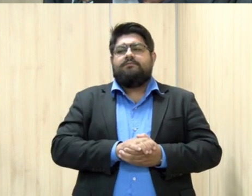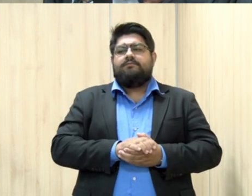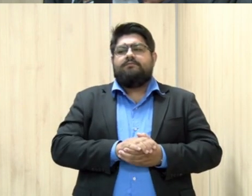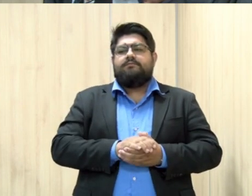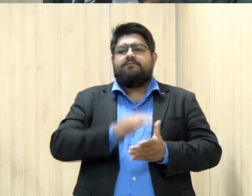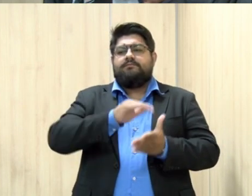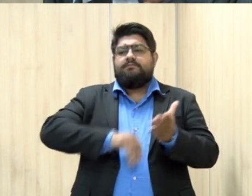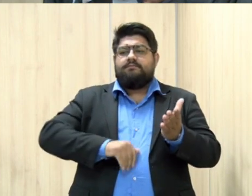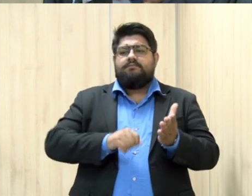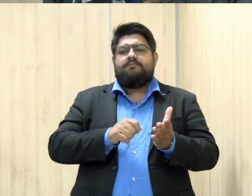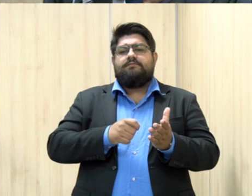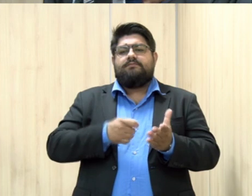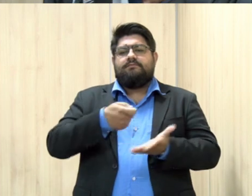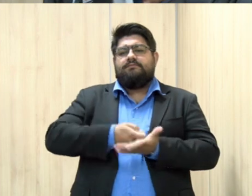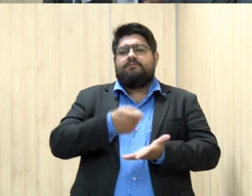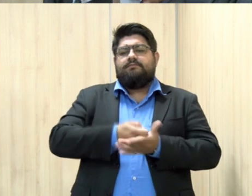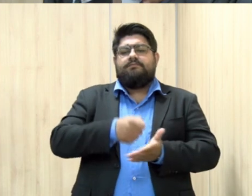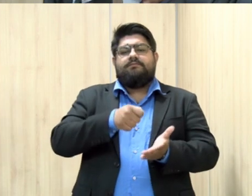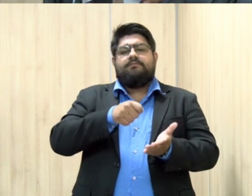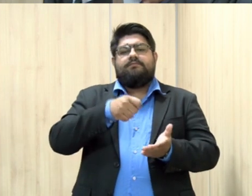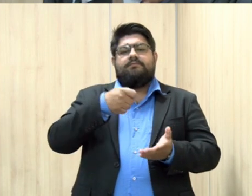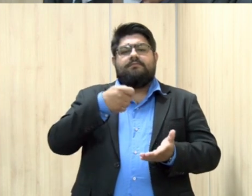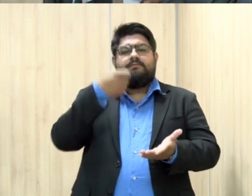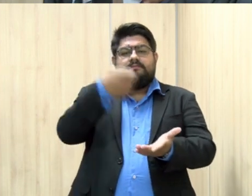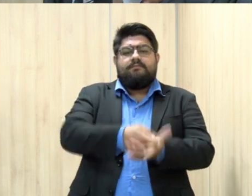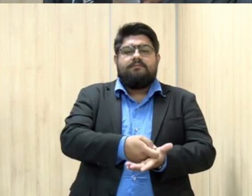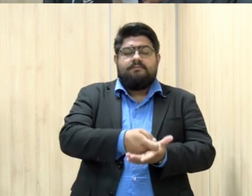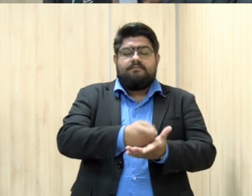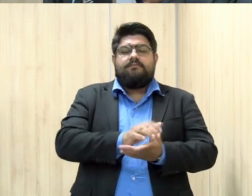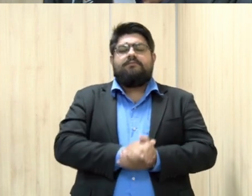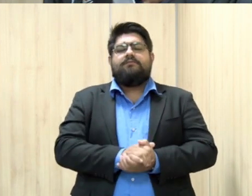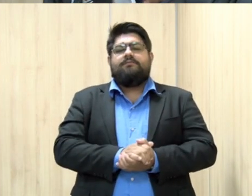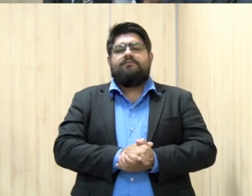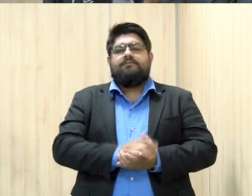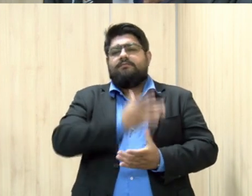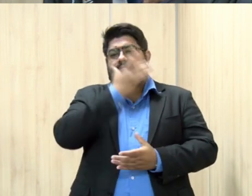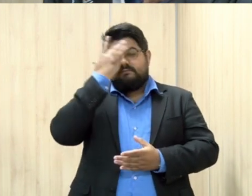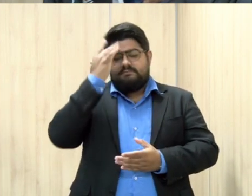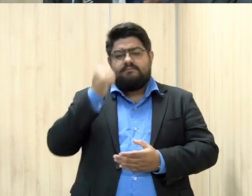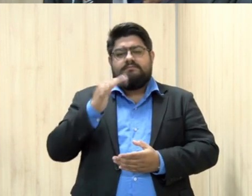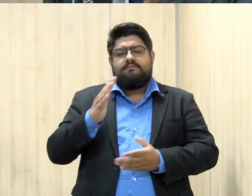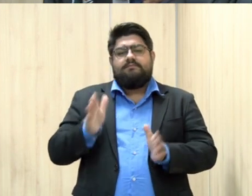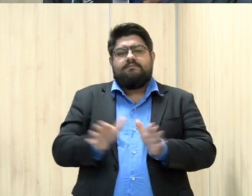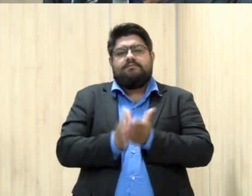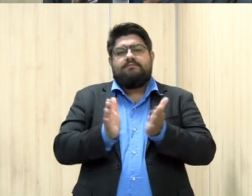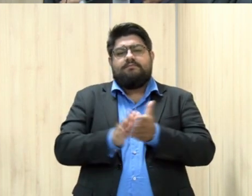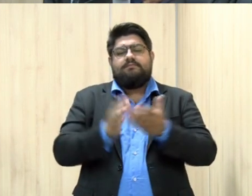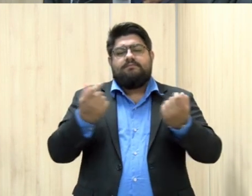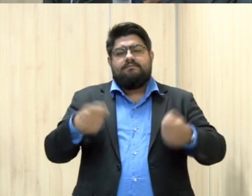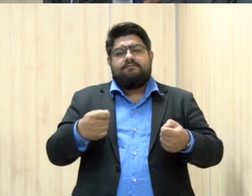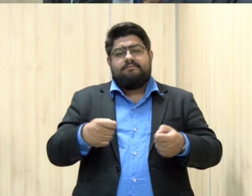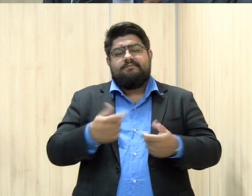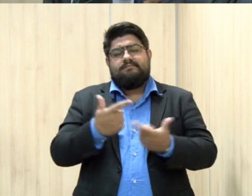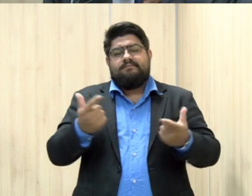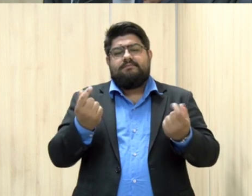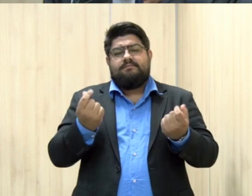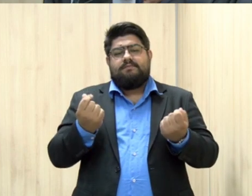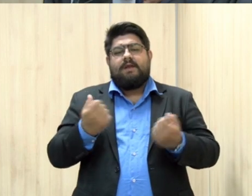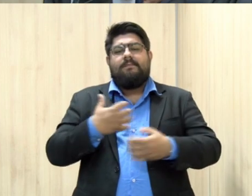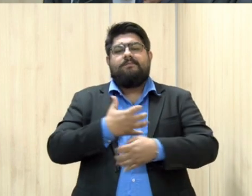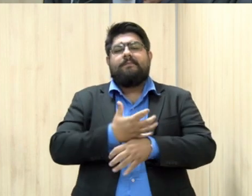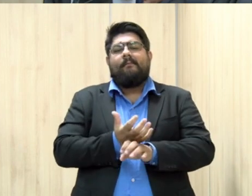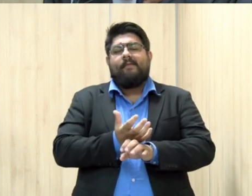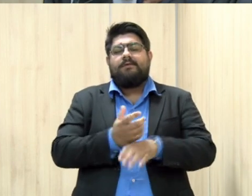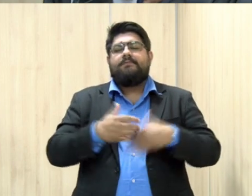pagamento para atingir aquelas pessoas em maior situação de vulnerabilidade social e apenas